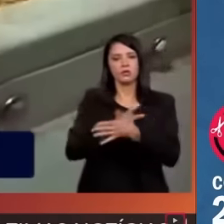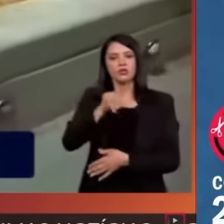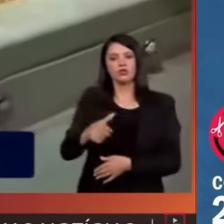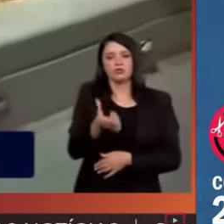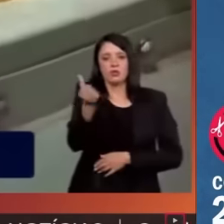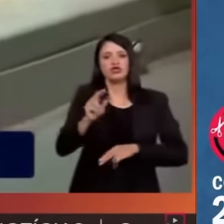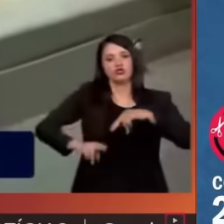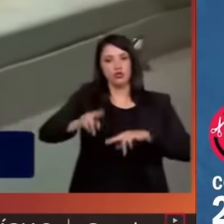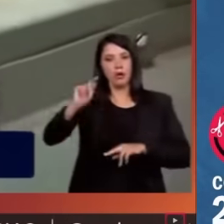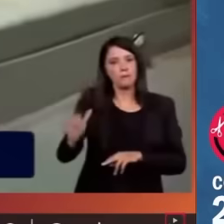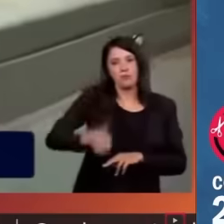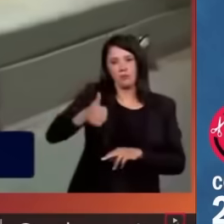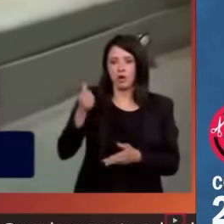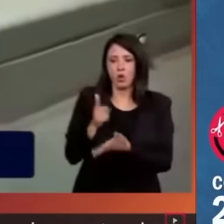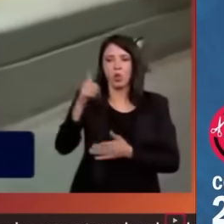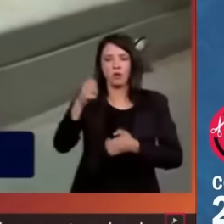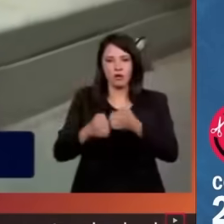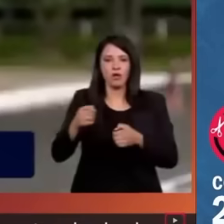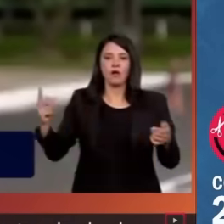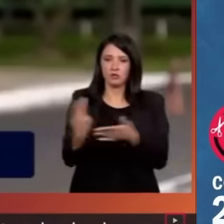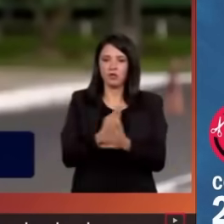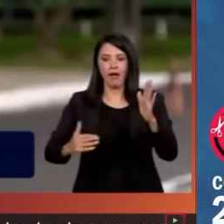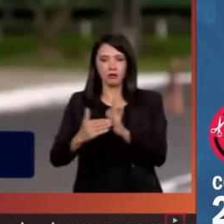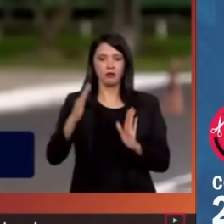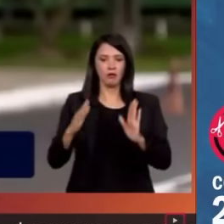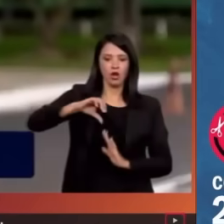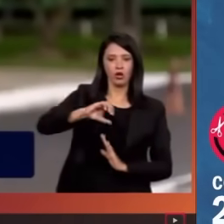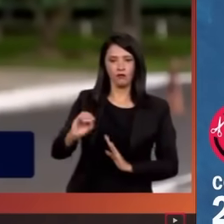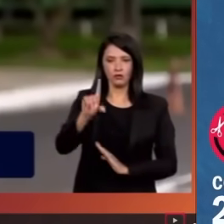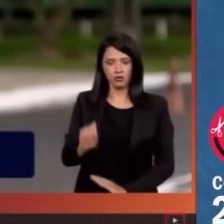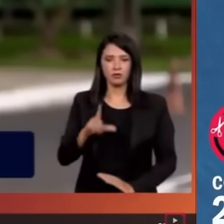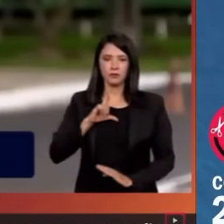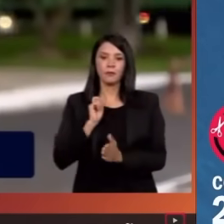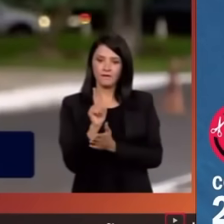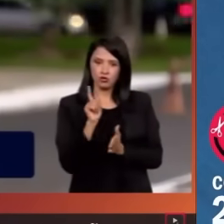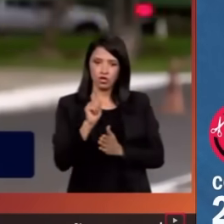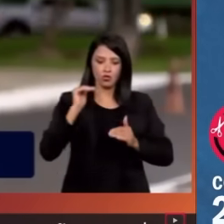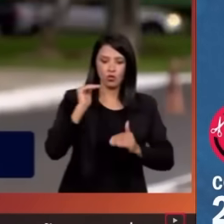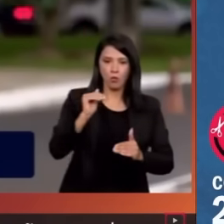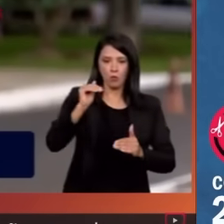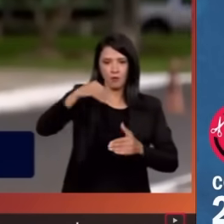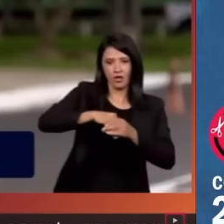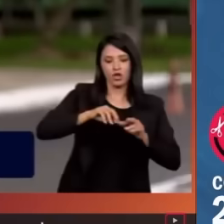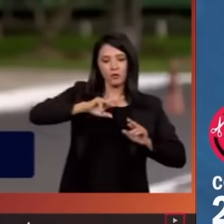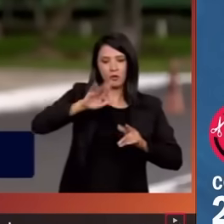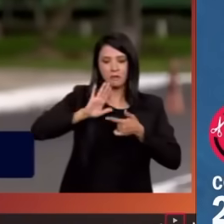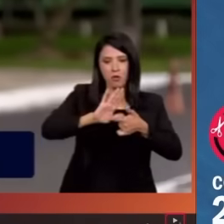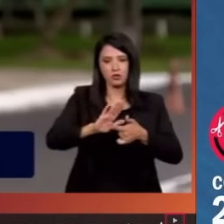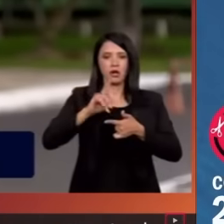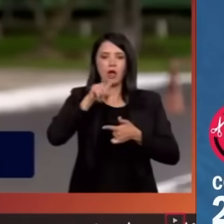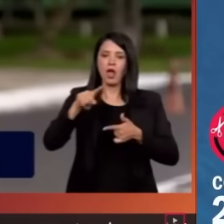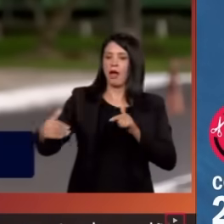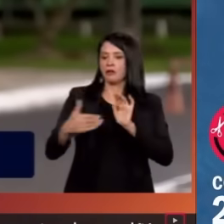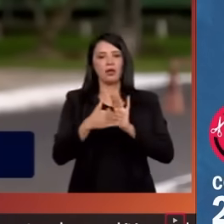junho a primeira compra de arroz será feita em até 90 dias o produto será vendido em uma embalagem diferenciada que identifique o valor máximo de r$